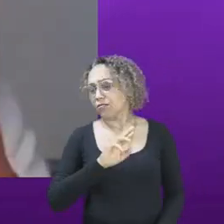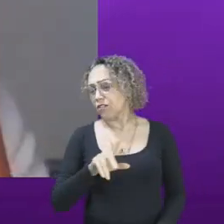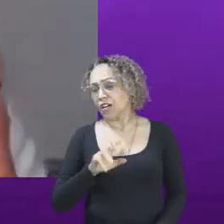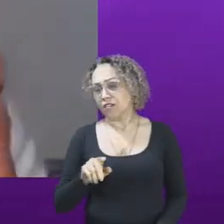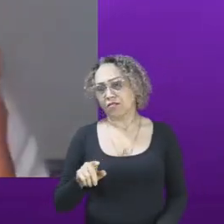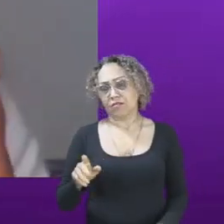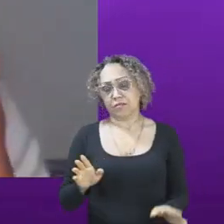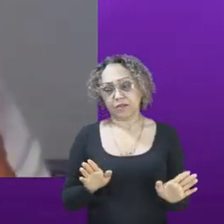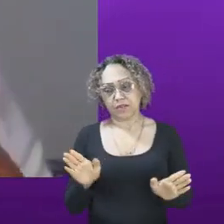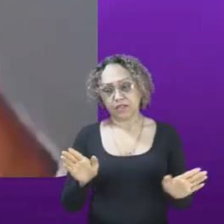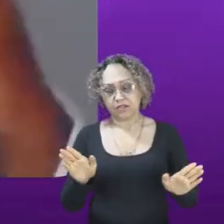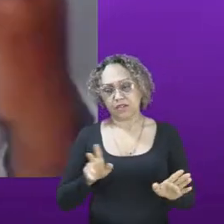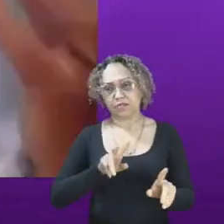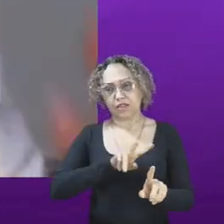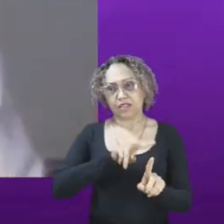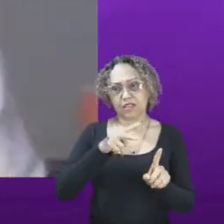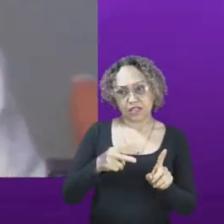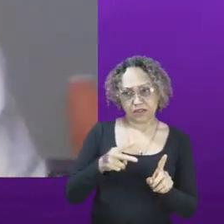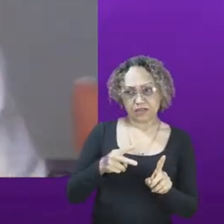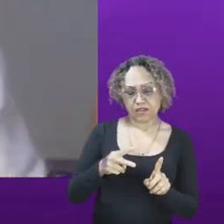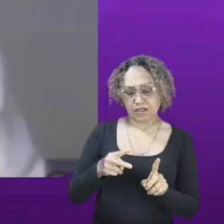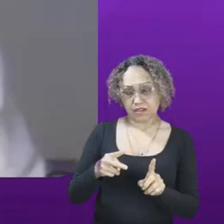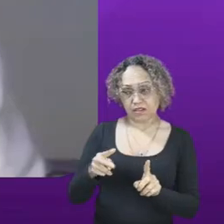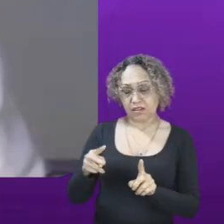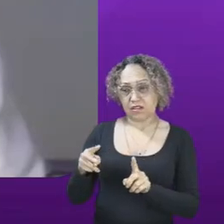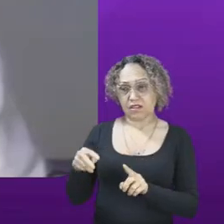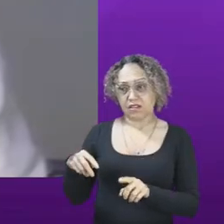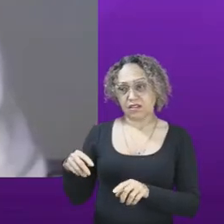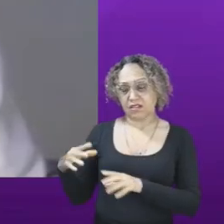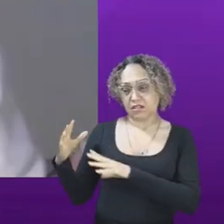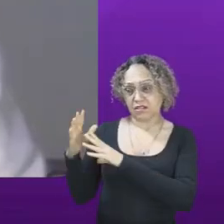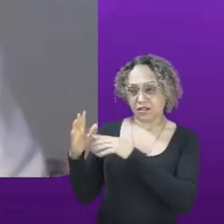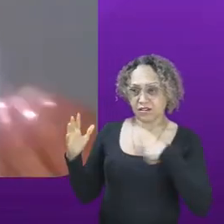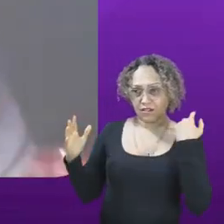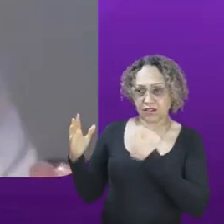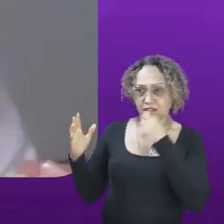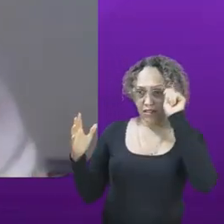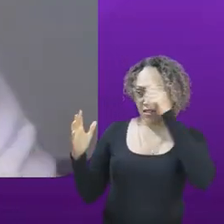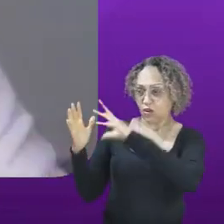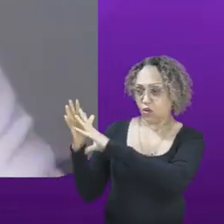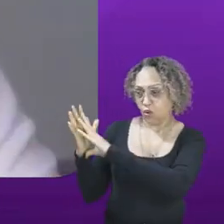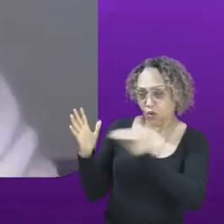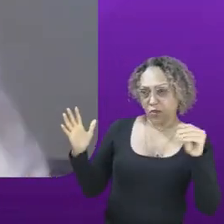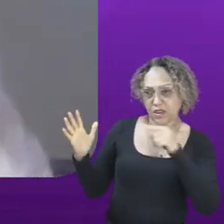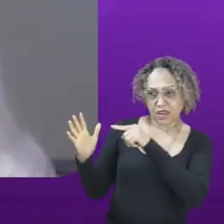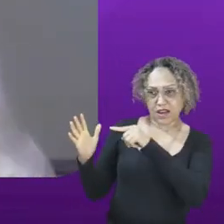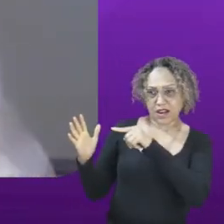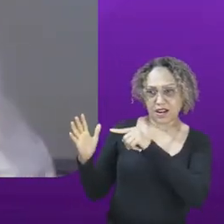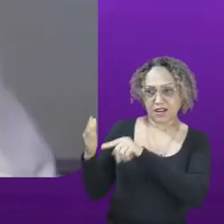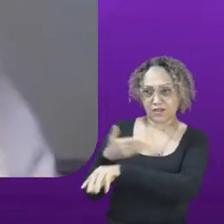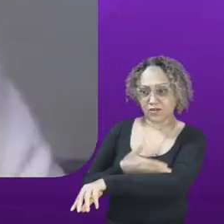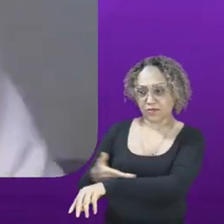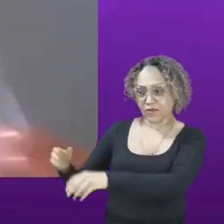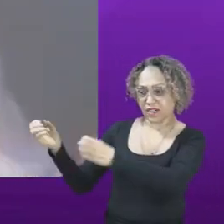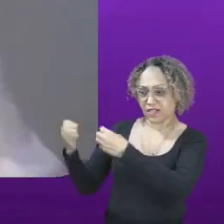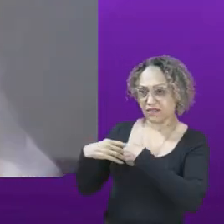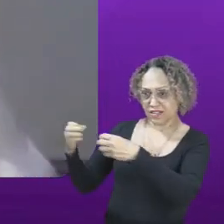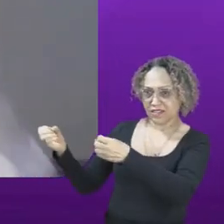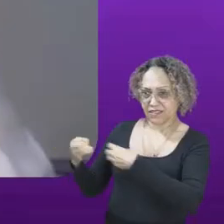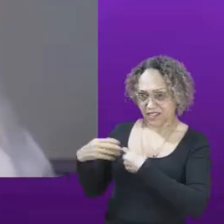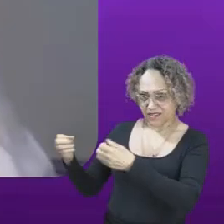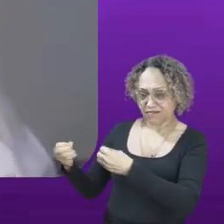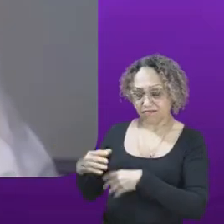duas perspectivas. Reproduzir aquilo que nos ensinaram, né? E aí, né, do alto